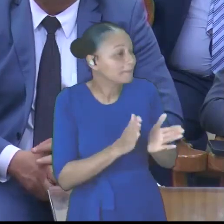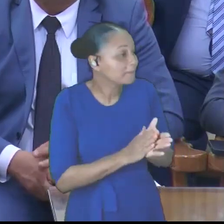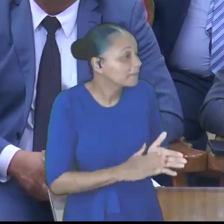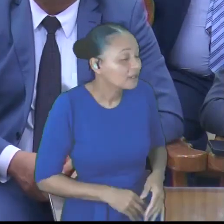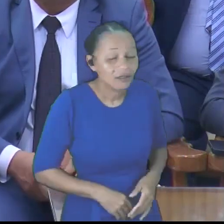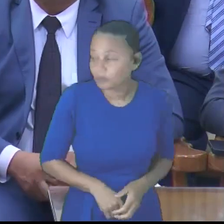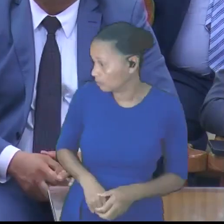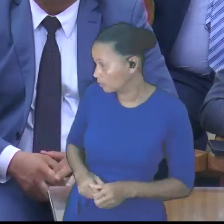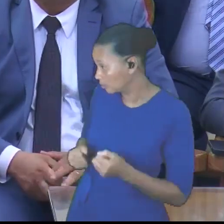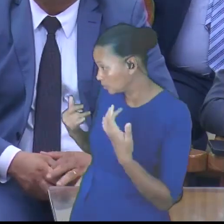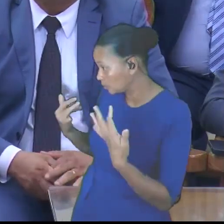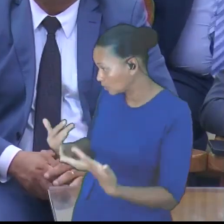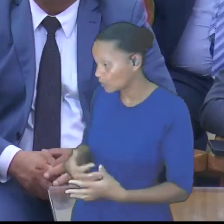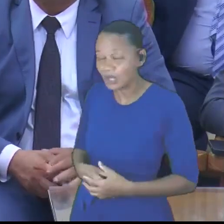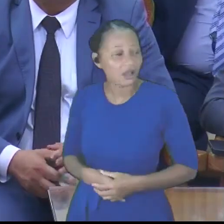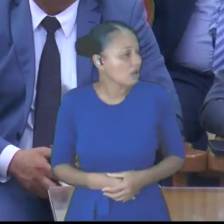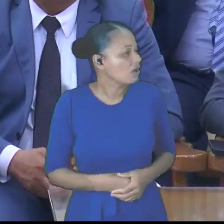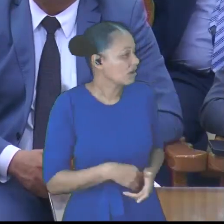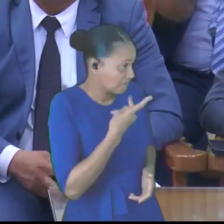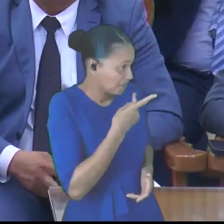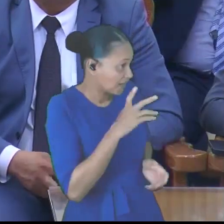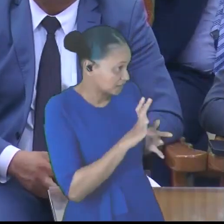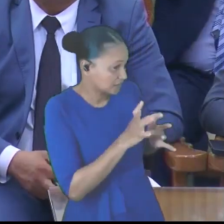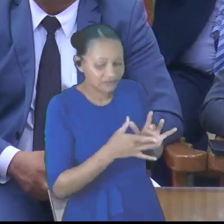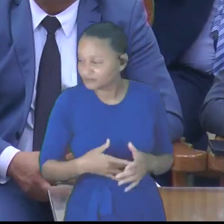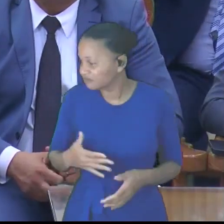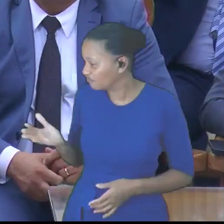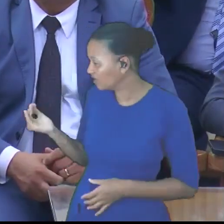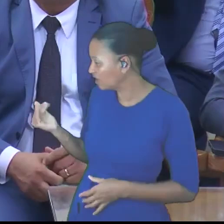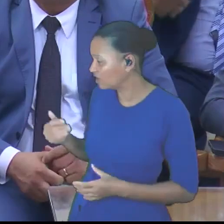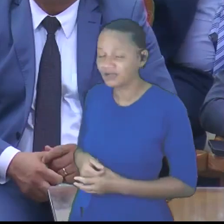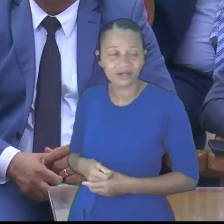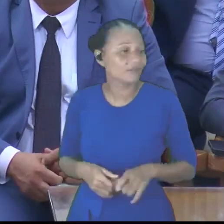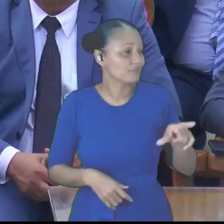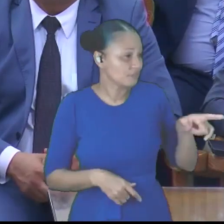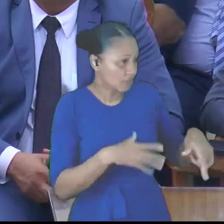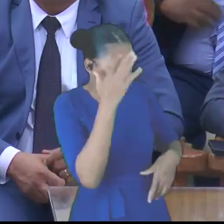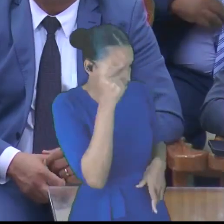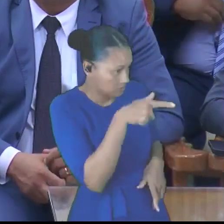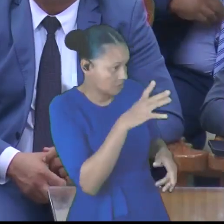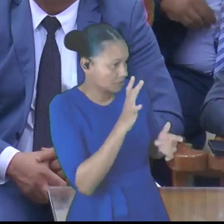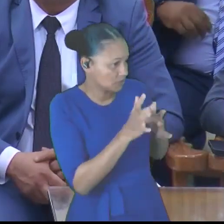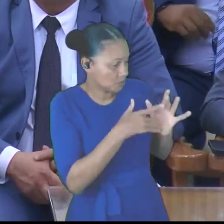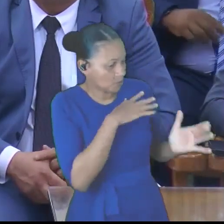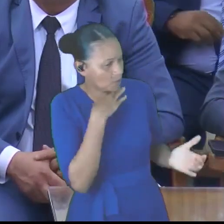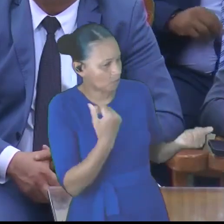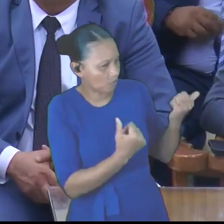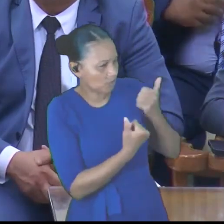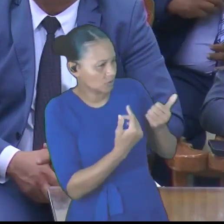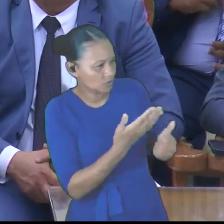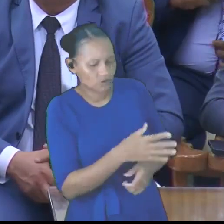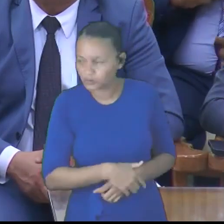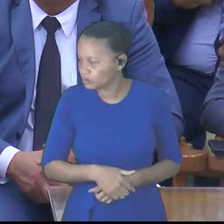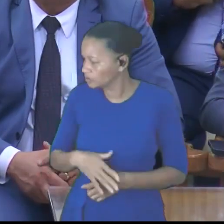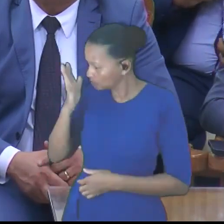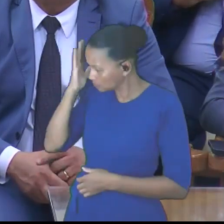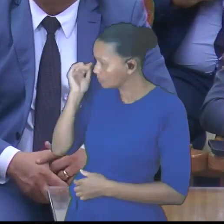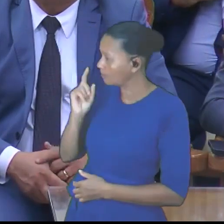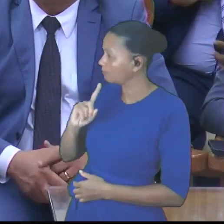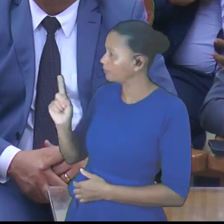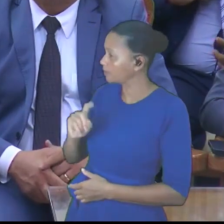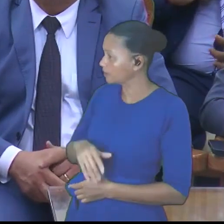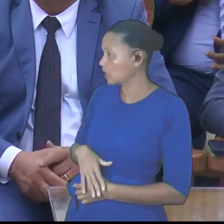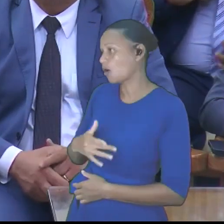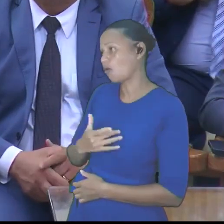não, o senhor quer ouvir falar de Jesus? Ele disse: fale. Aí disse: olha, o senhor sabia que Jesus morreu por você? Ele sabia